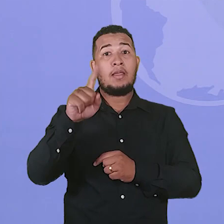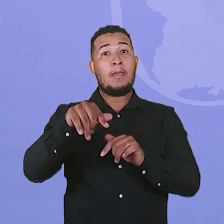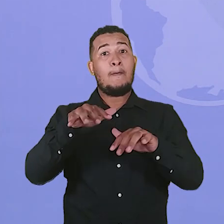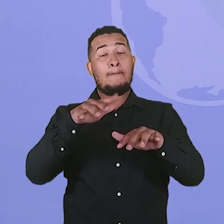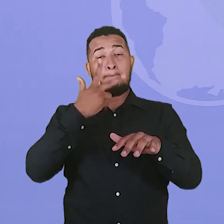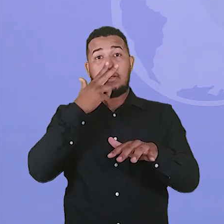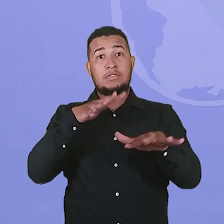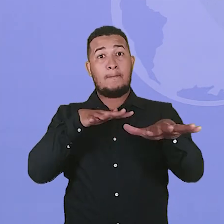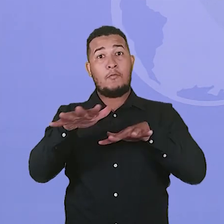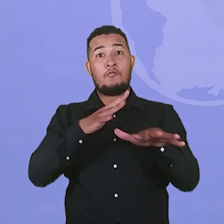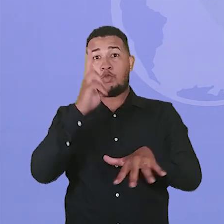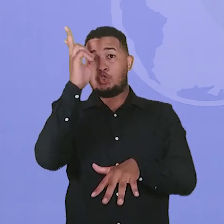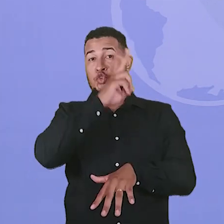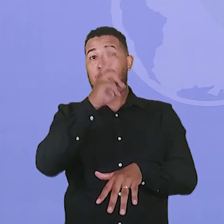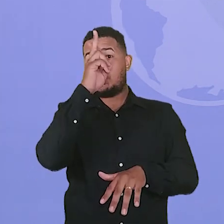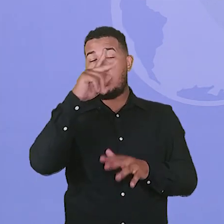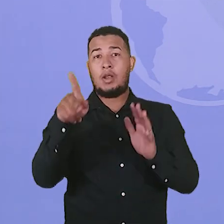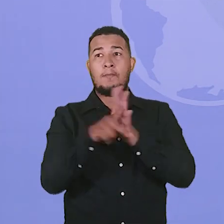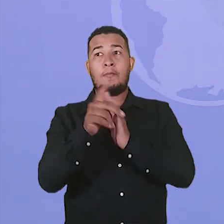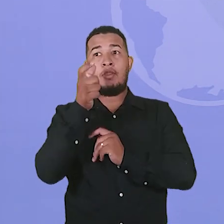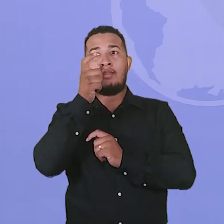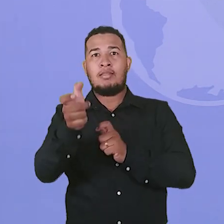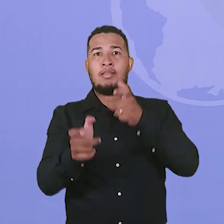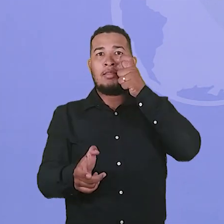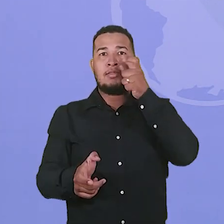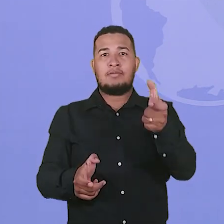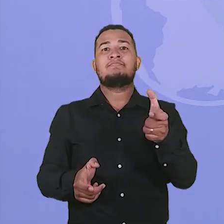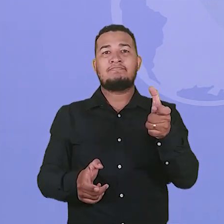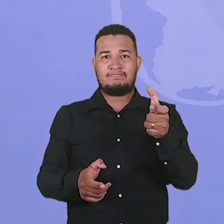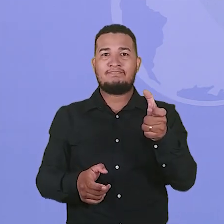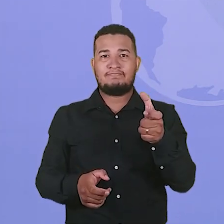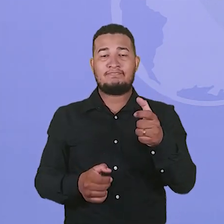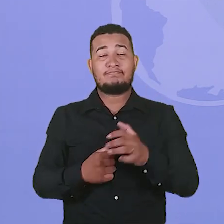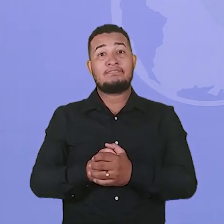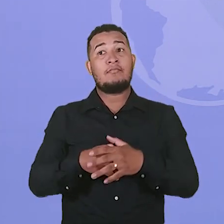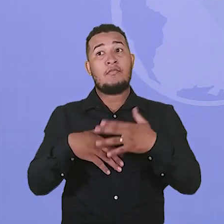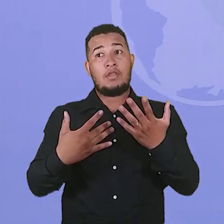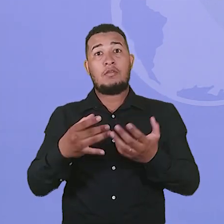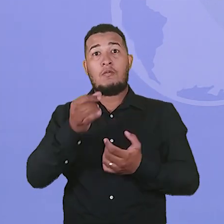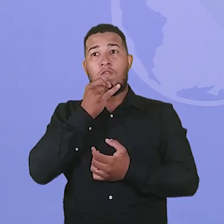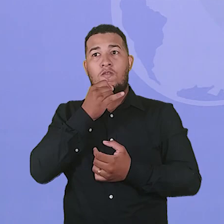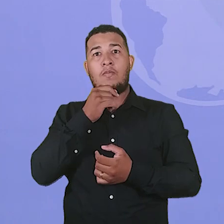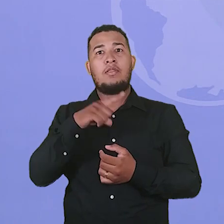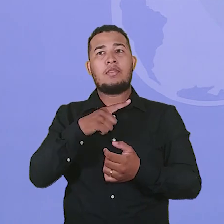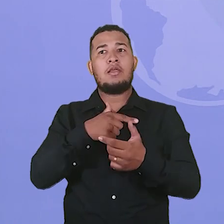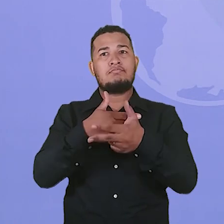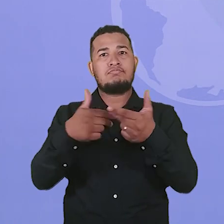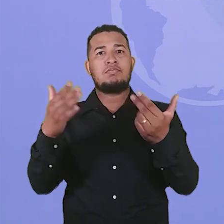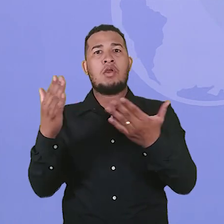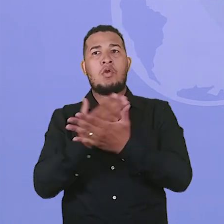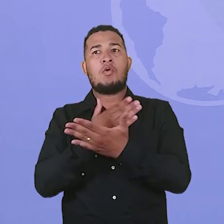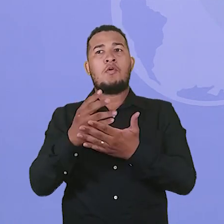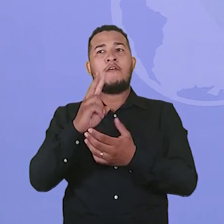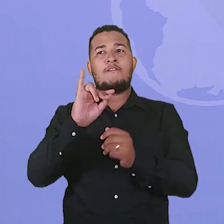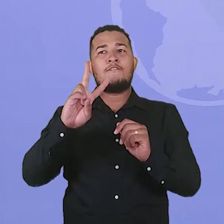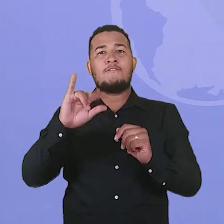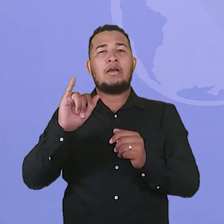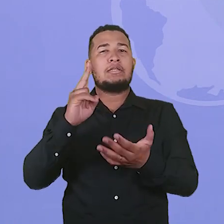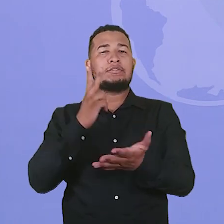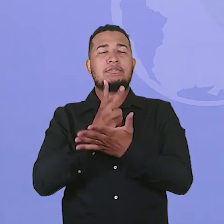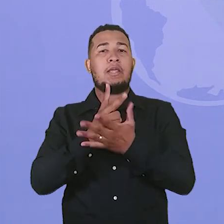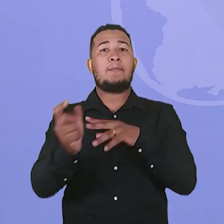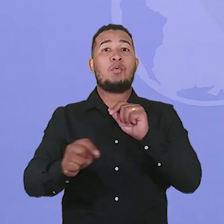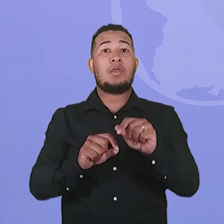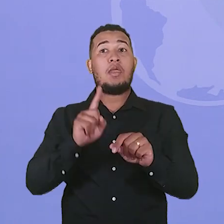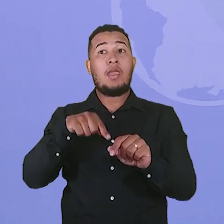movimento histórico de conflito de interesses. Então, entre tese e antítese que vai gerar uma síntese, é sempre